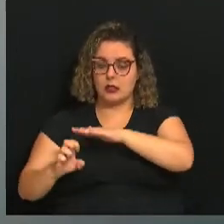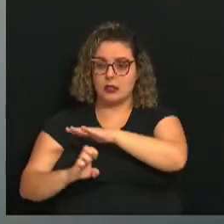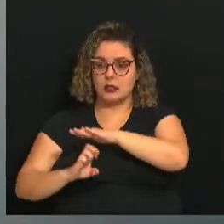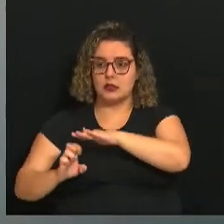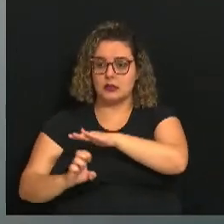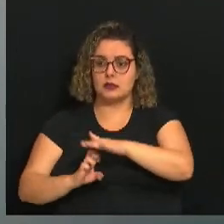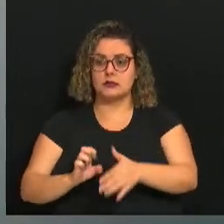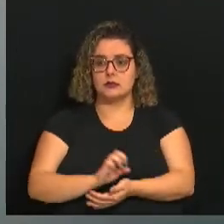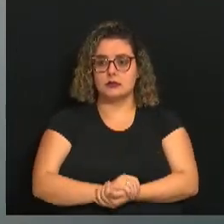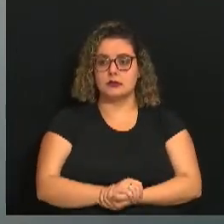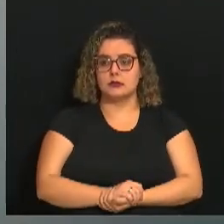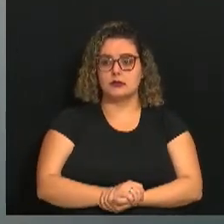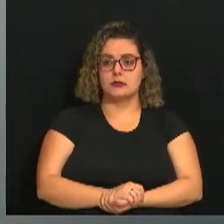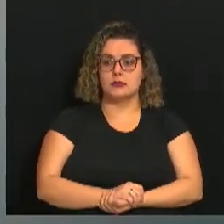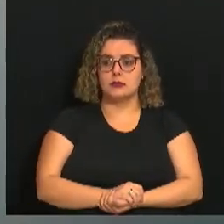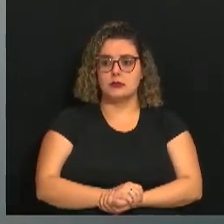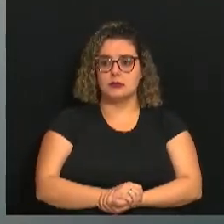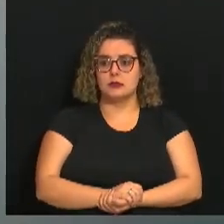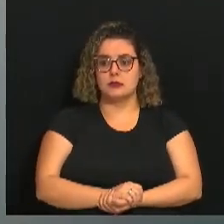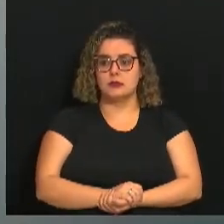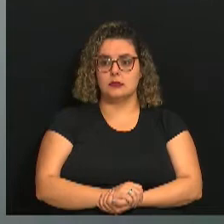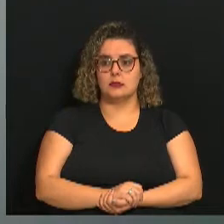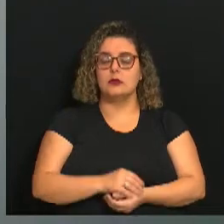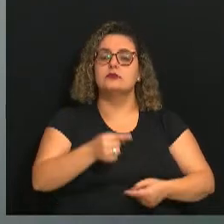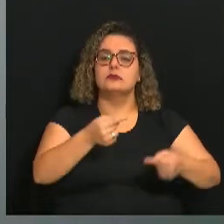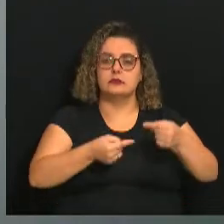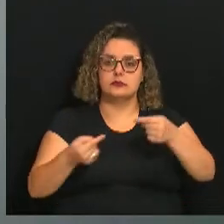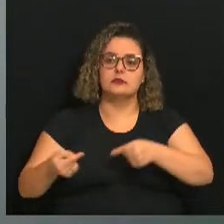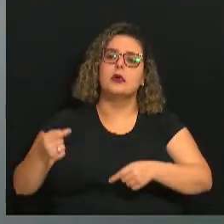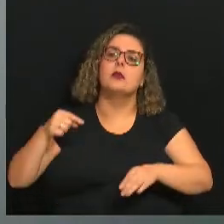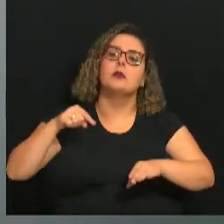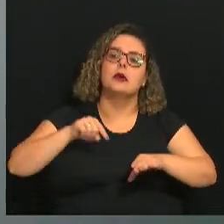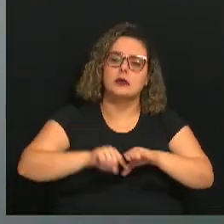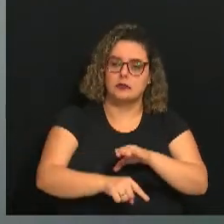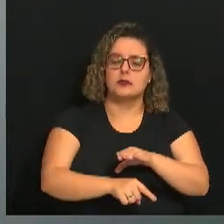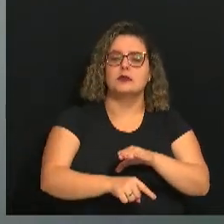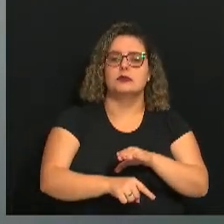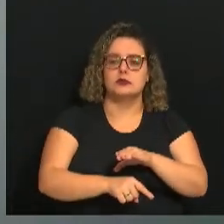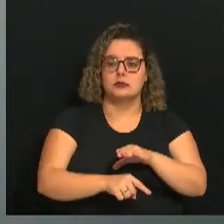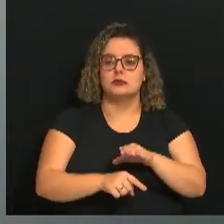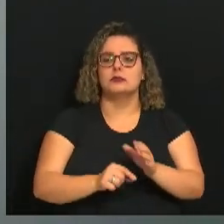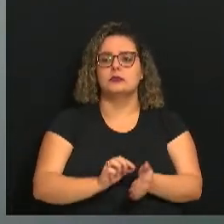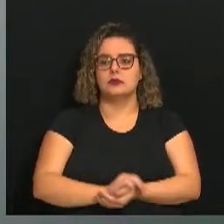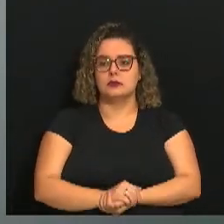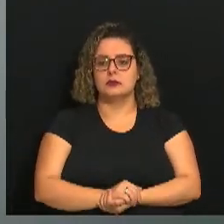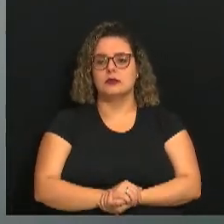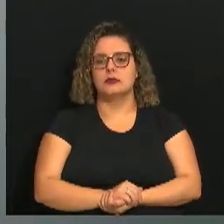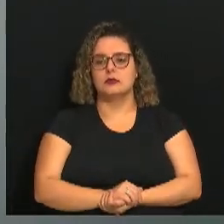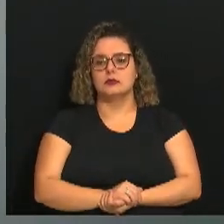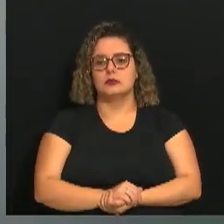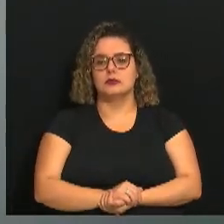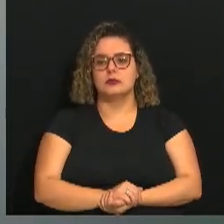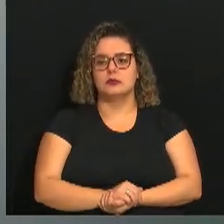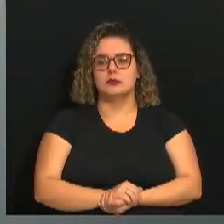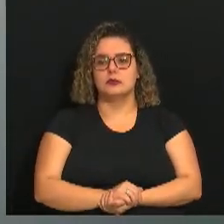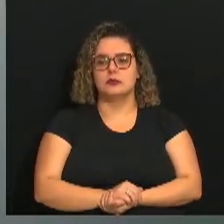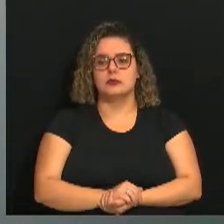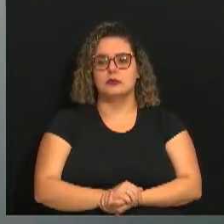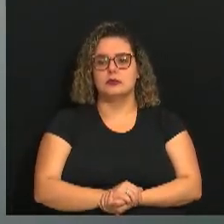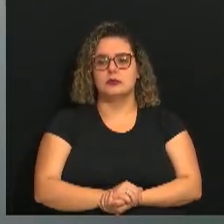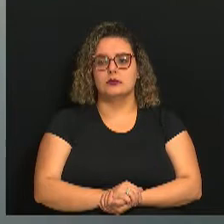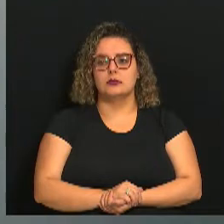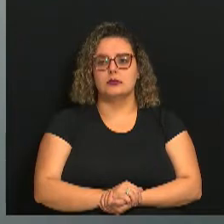eu acho que isso vai de um debate maior, vai de uma situação que a gente fica um pouco reduzido a